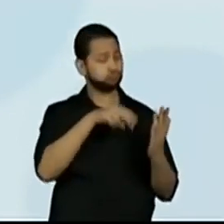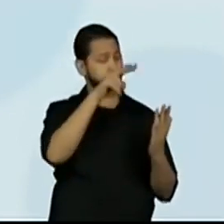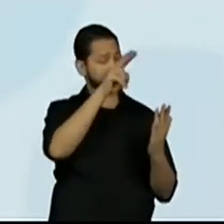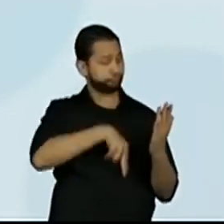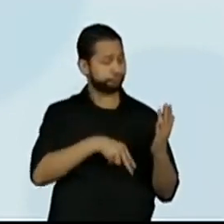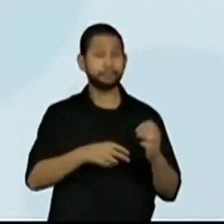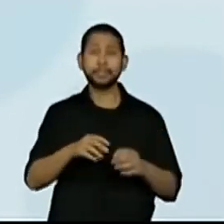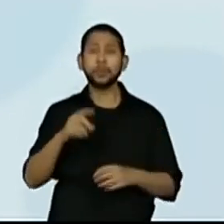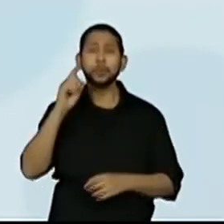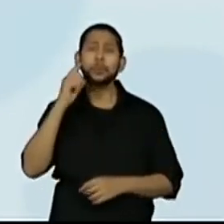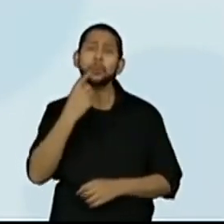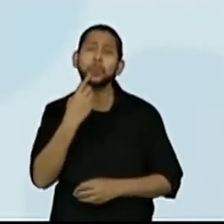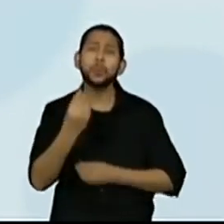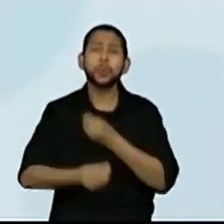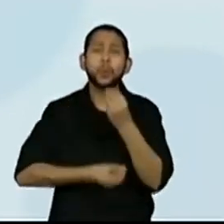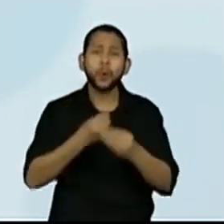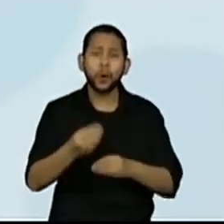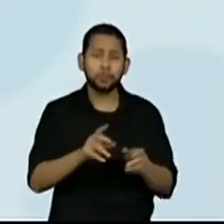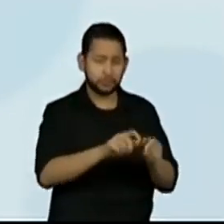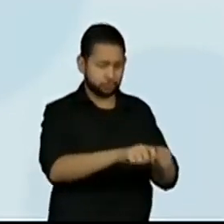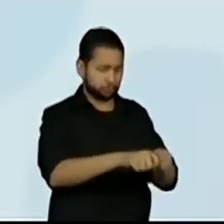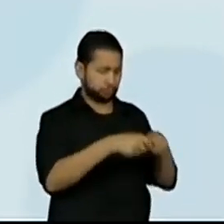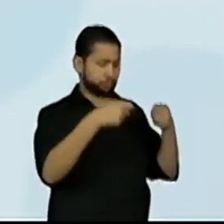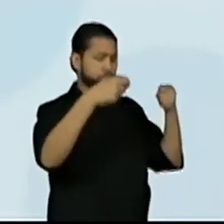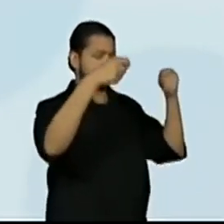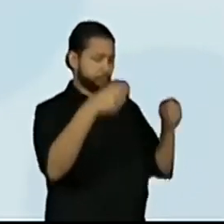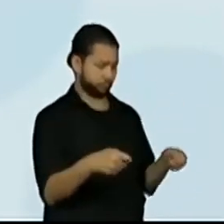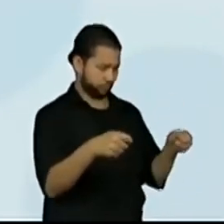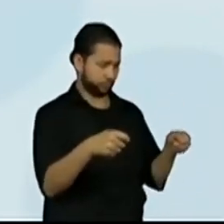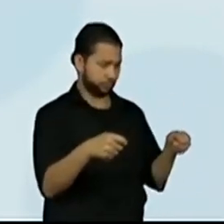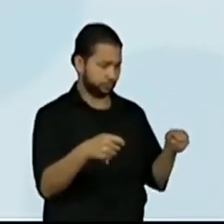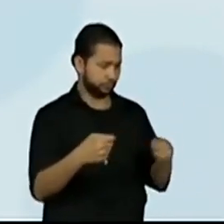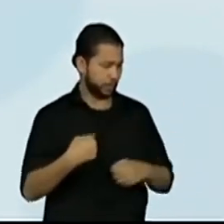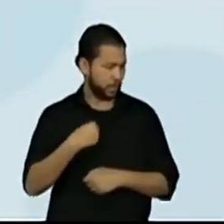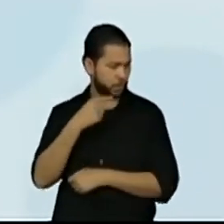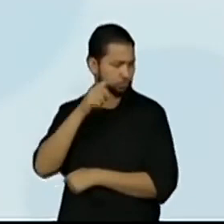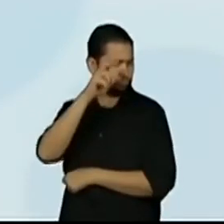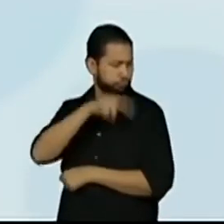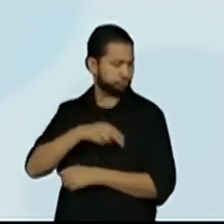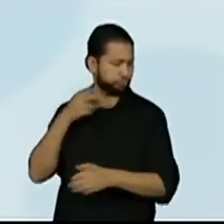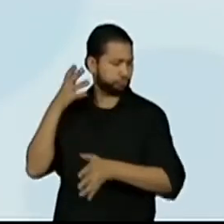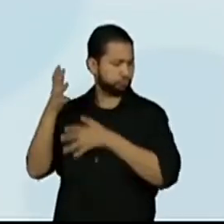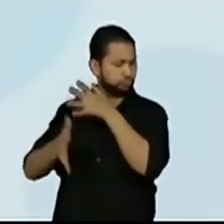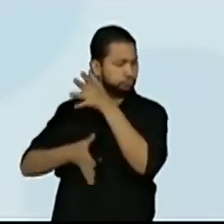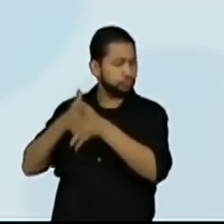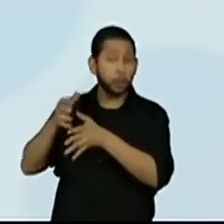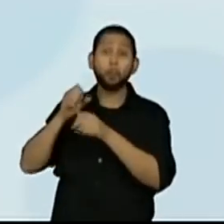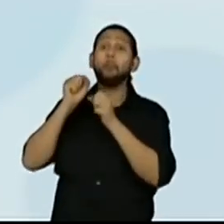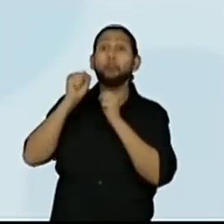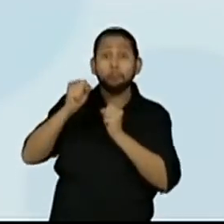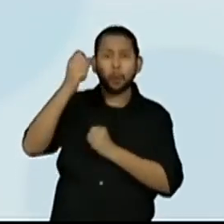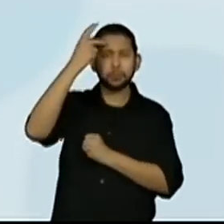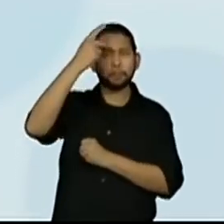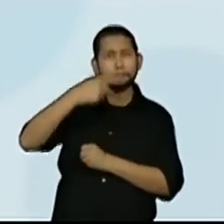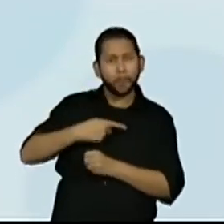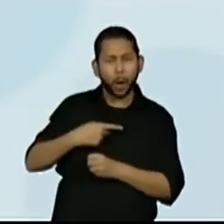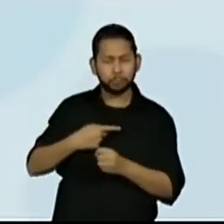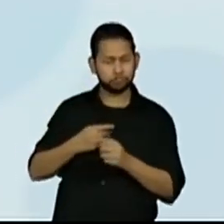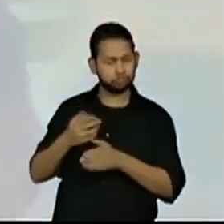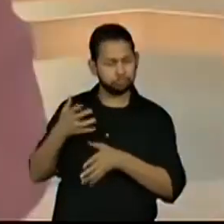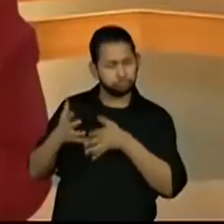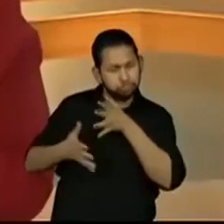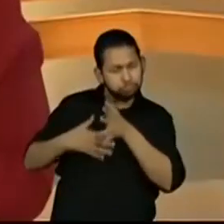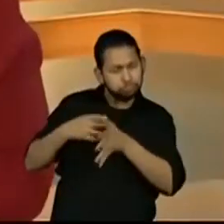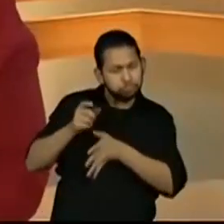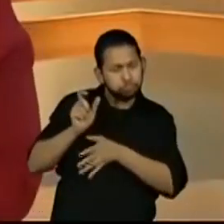e para que os outros o ouçam também. É um exercício fundamental, eu costumo dizer.